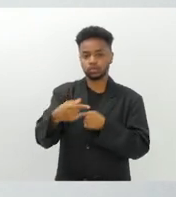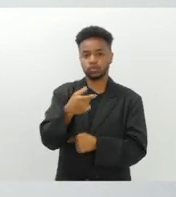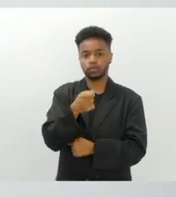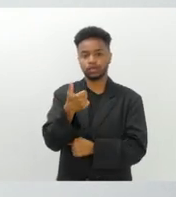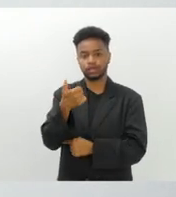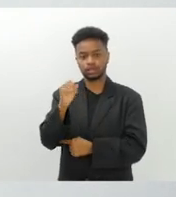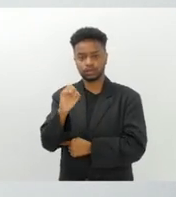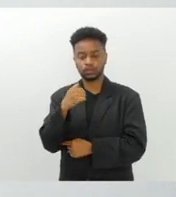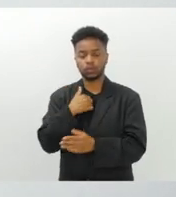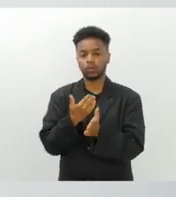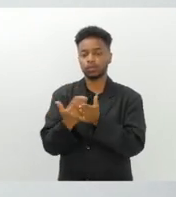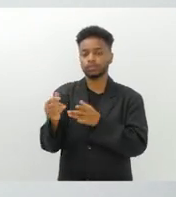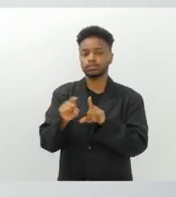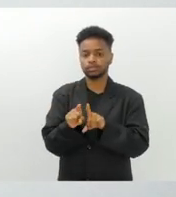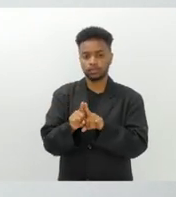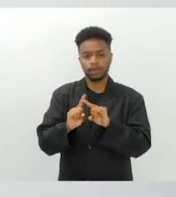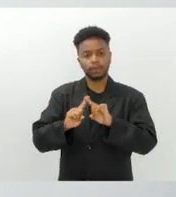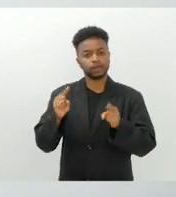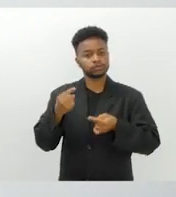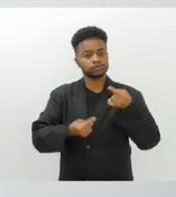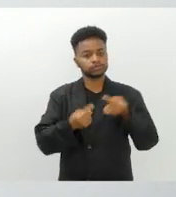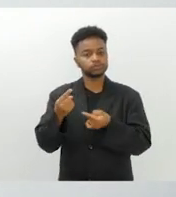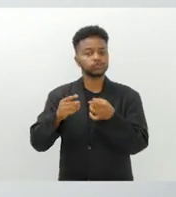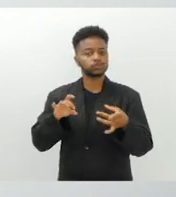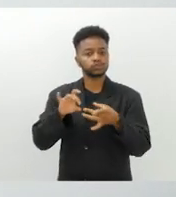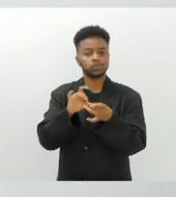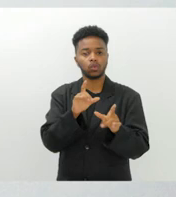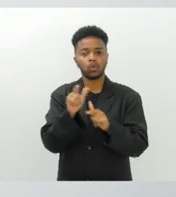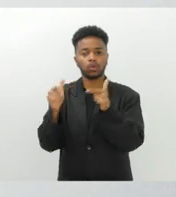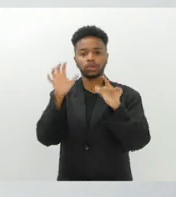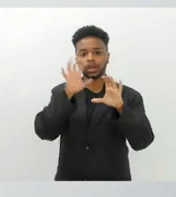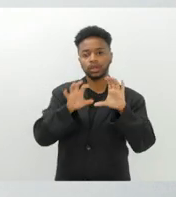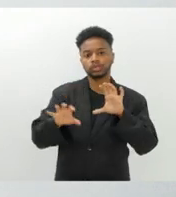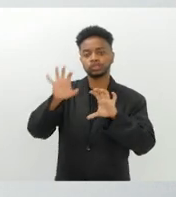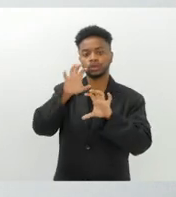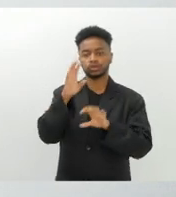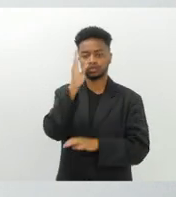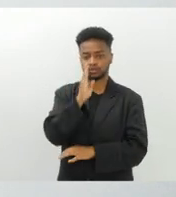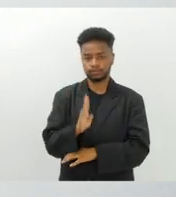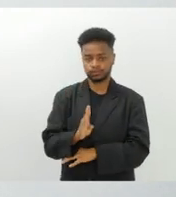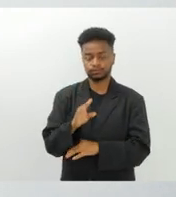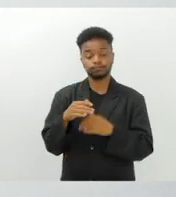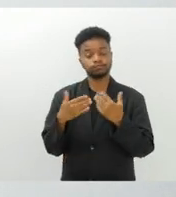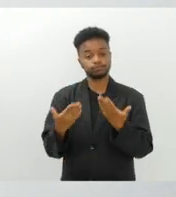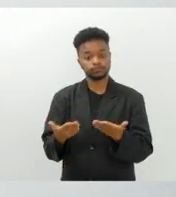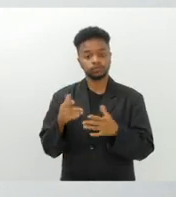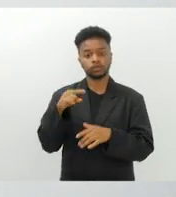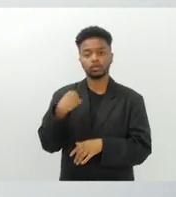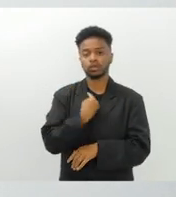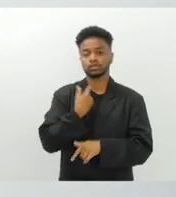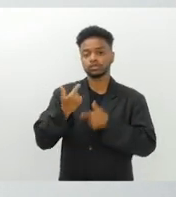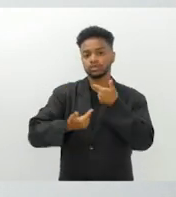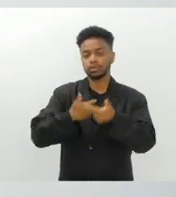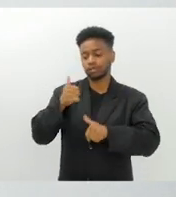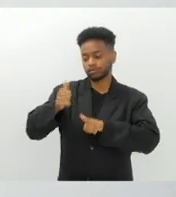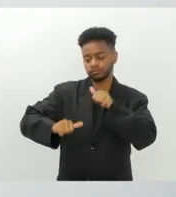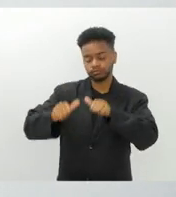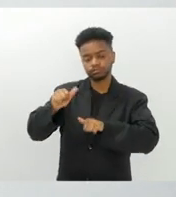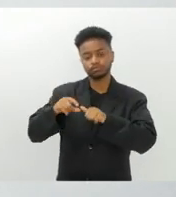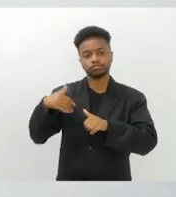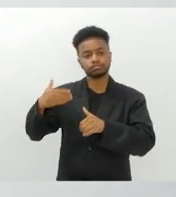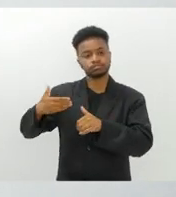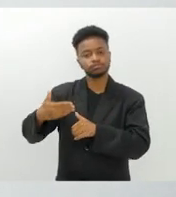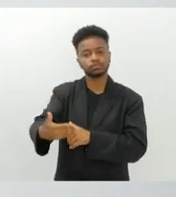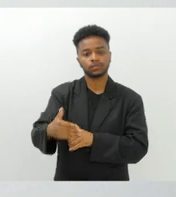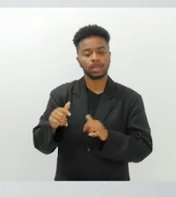mas também dialogando com outras regiões do país. E nessas análises, né, nesse trabalho de campo que a gente vem